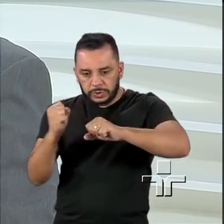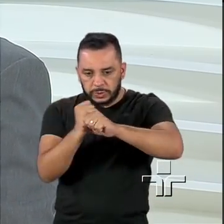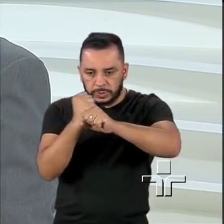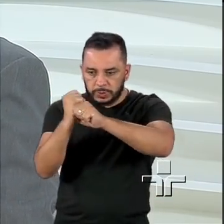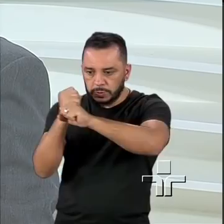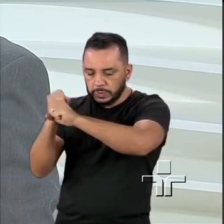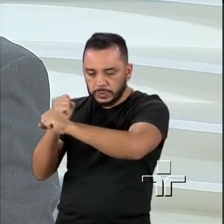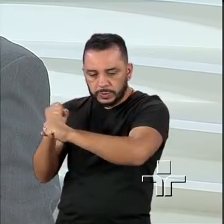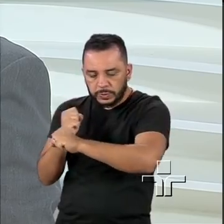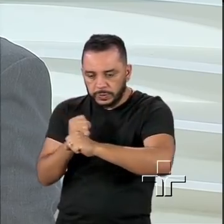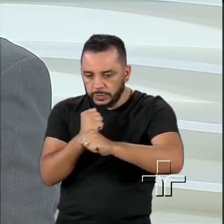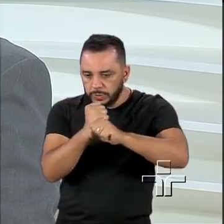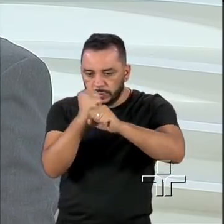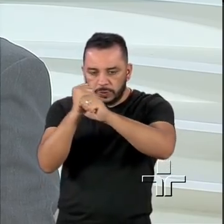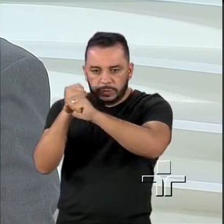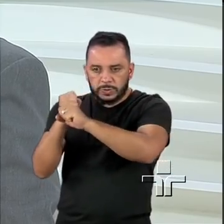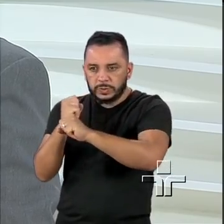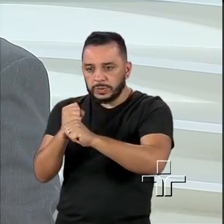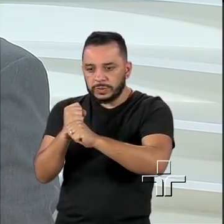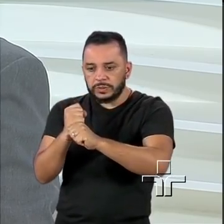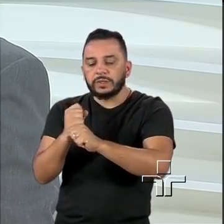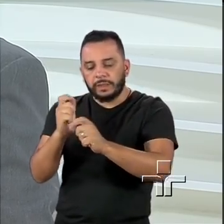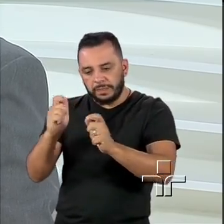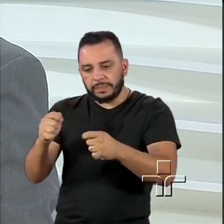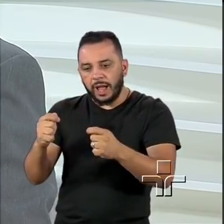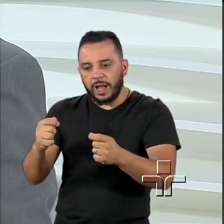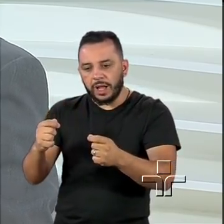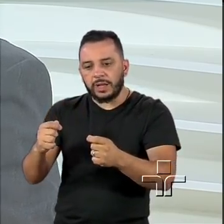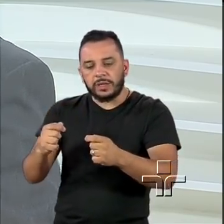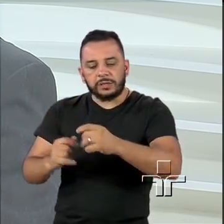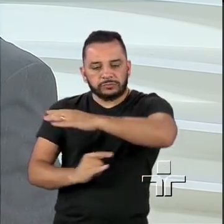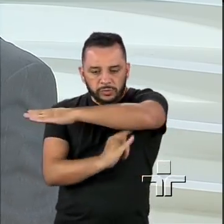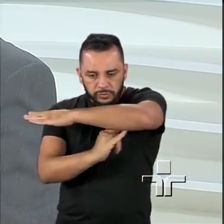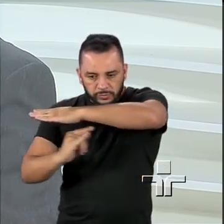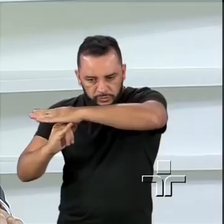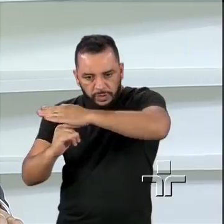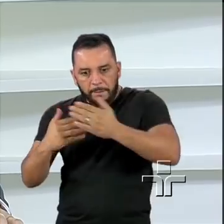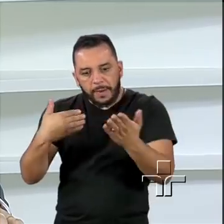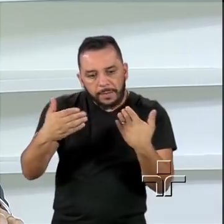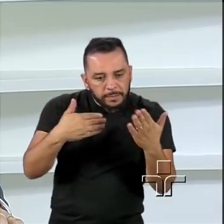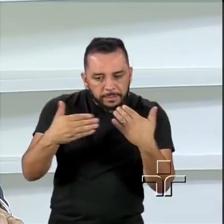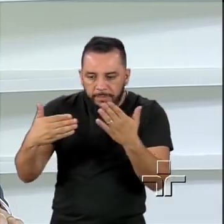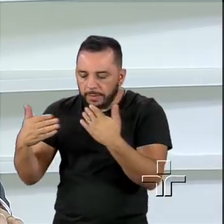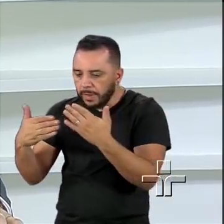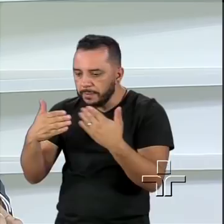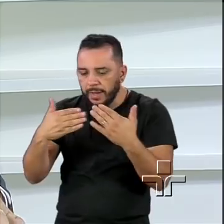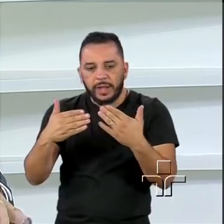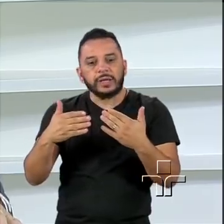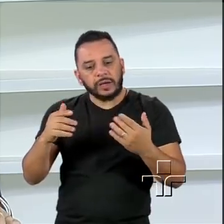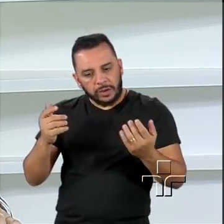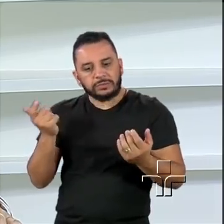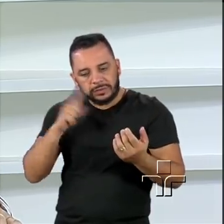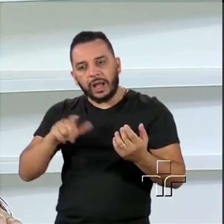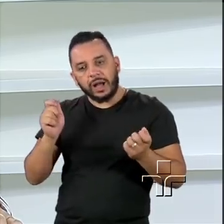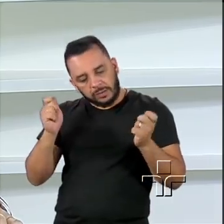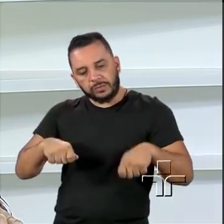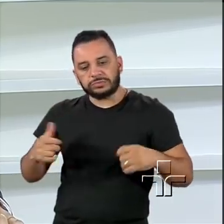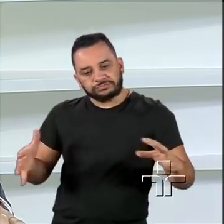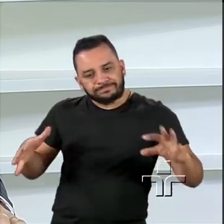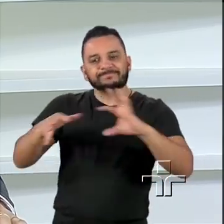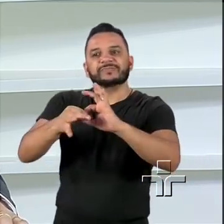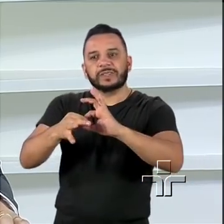E só quem dialoga constrói pontes e vínculos. Maravilha, Frase obrigado. do Papa Muito obrigado. Francisco. Muito